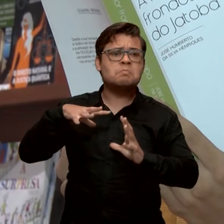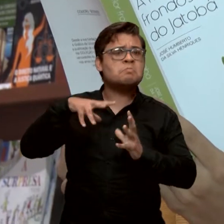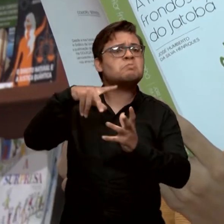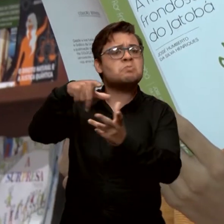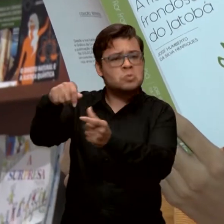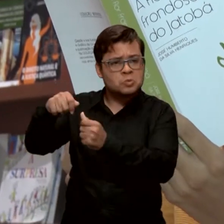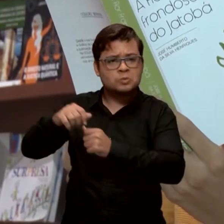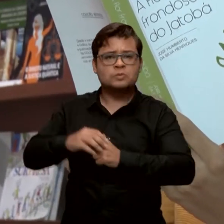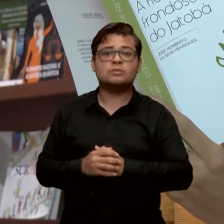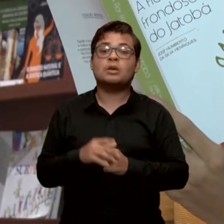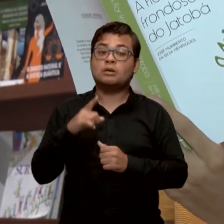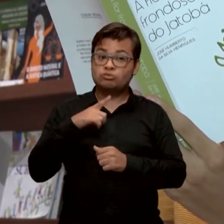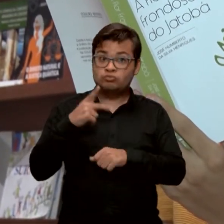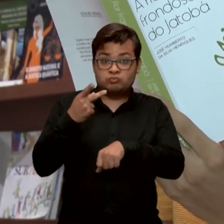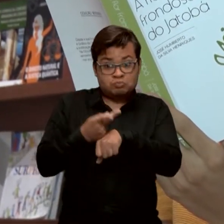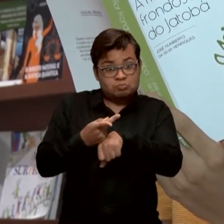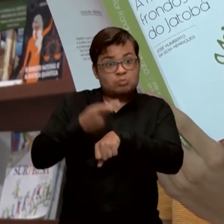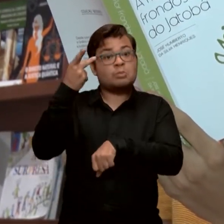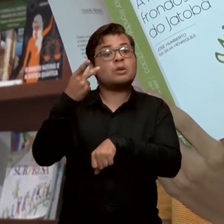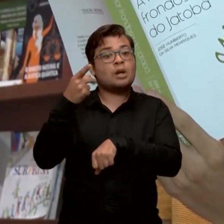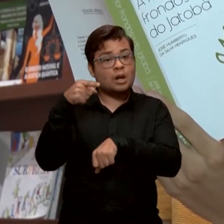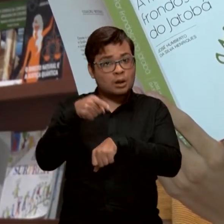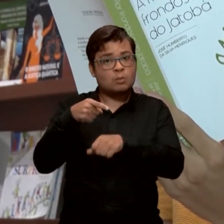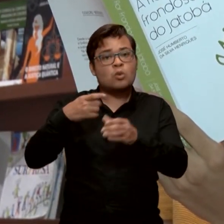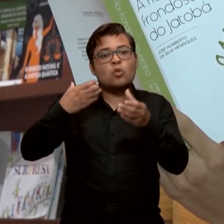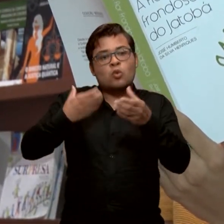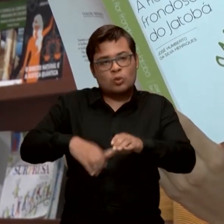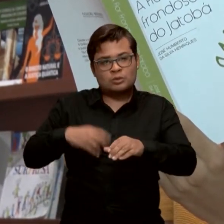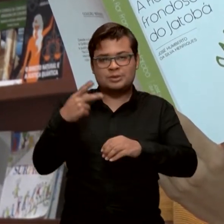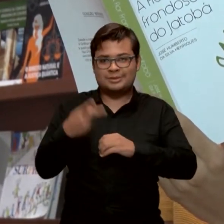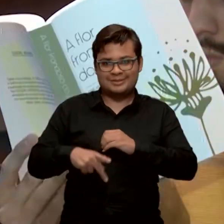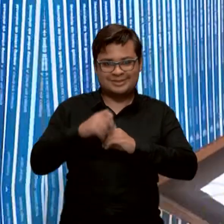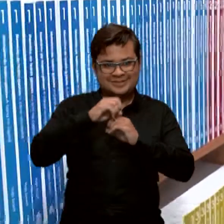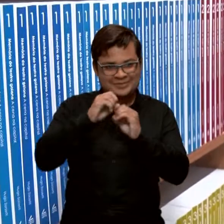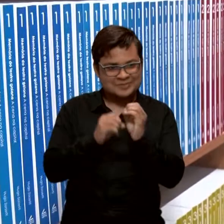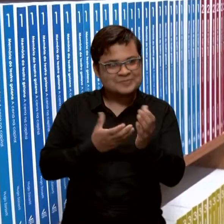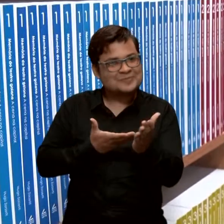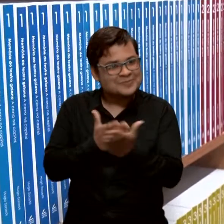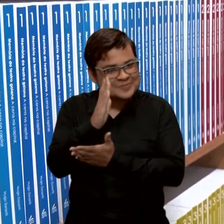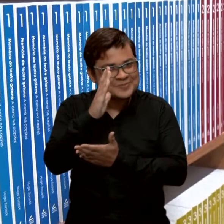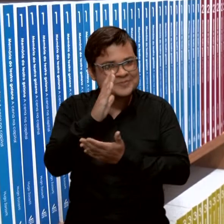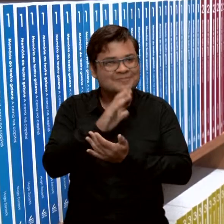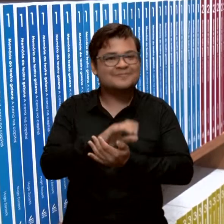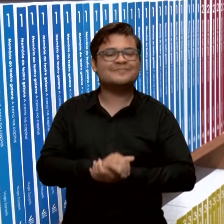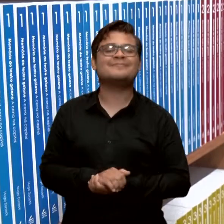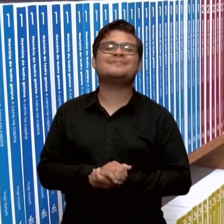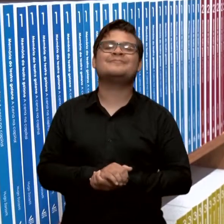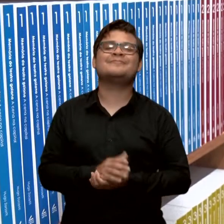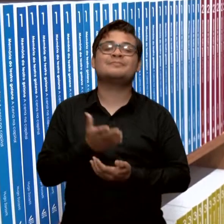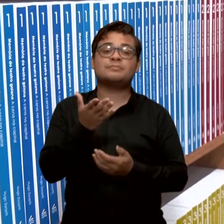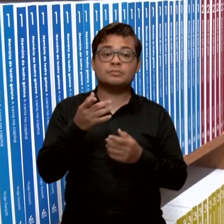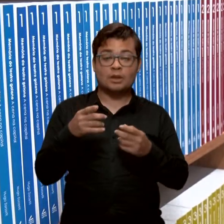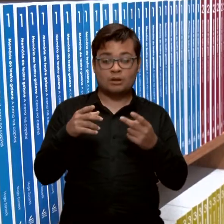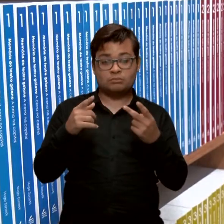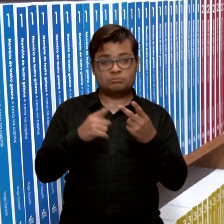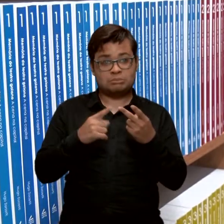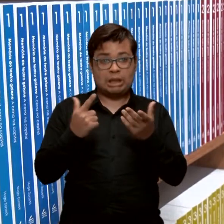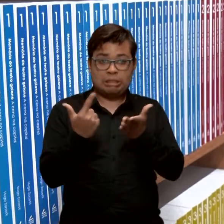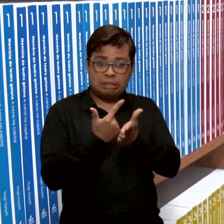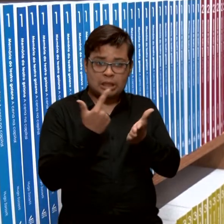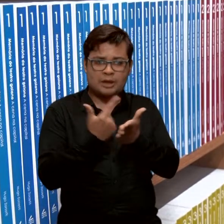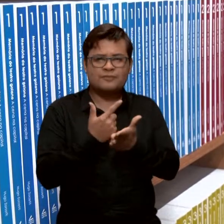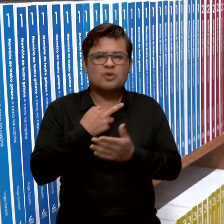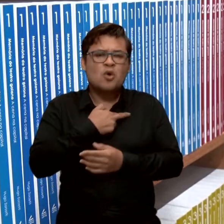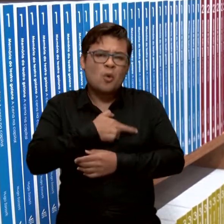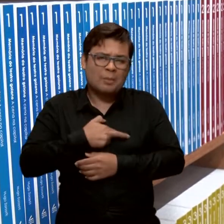acaso foi premiado em concurso pela Universidade Federal de Goiás. Caracterizado como um romance regional, a